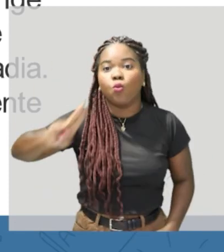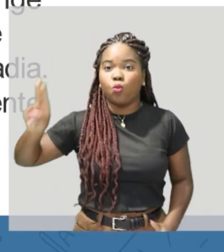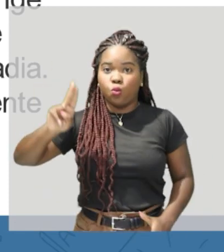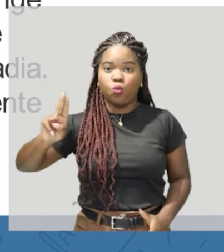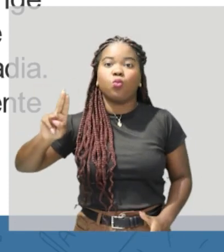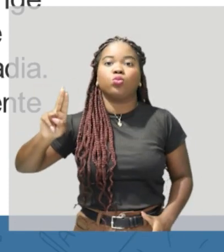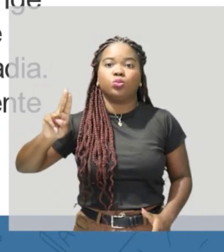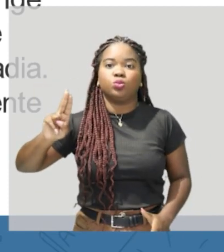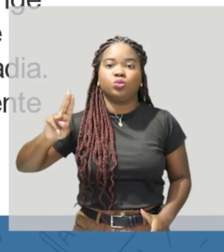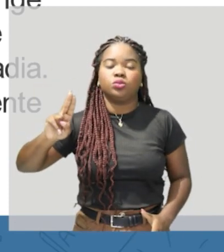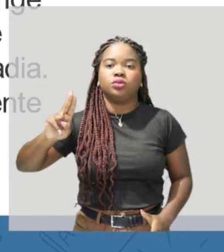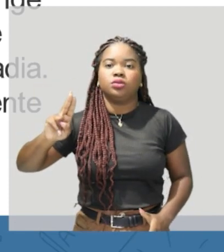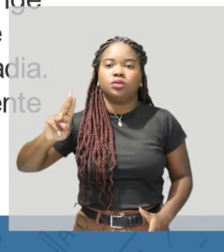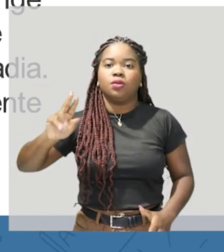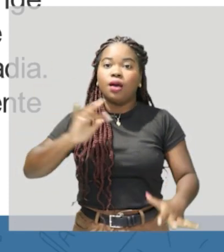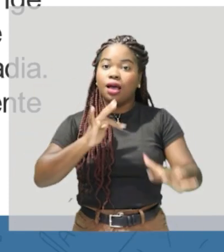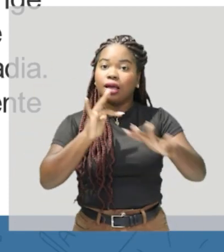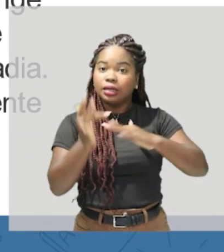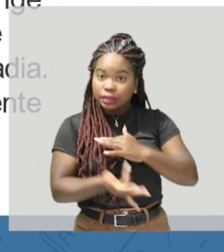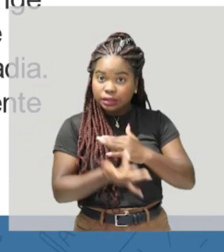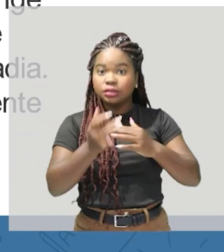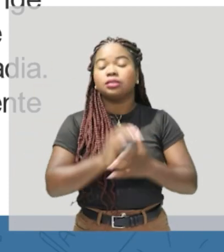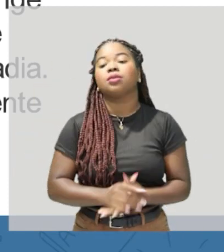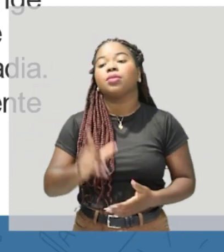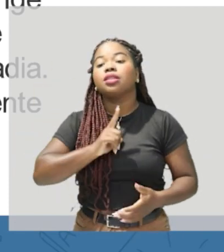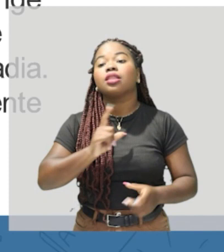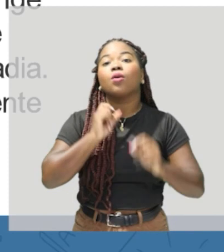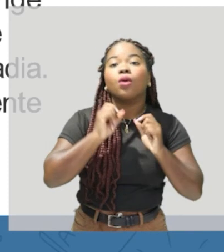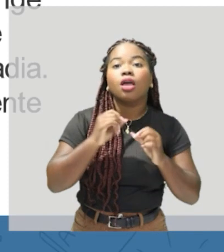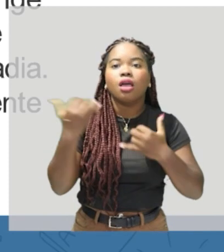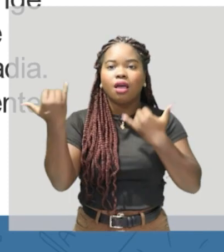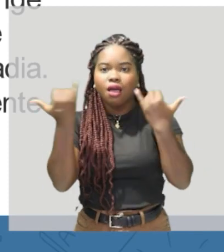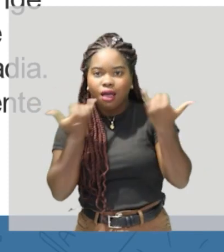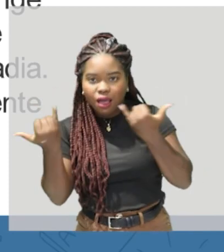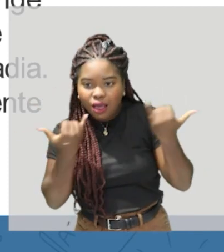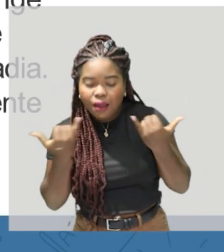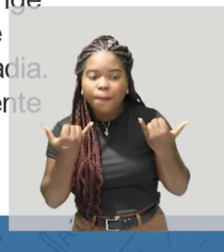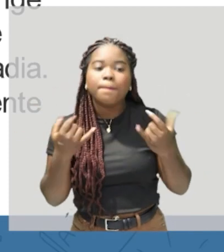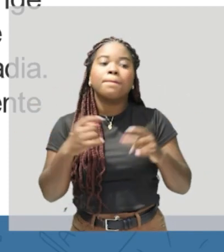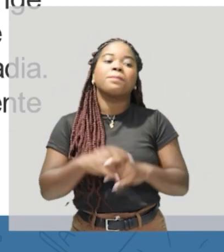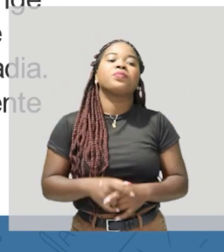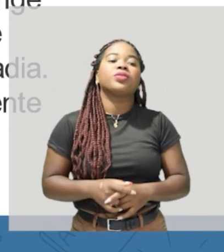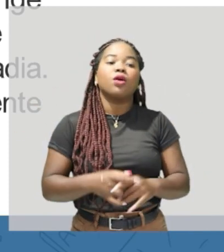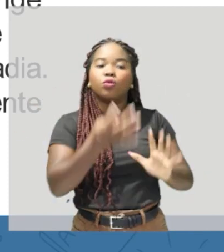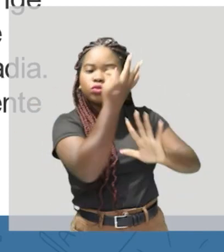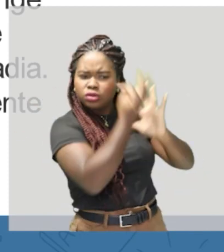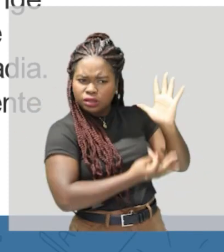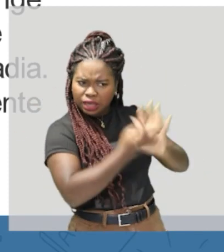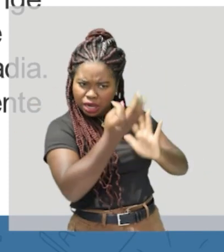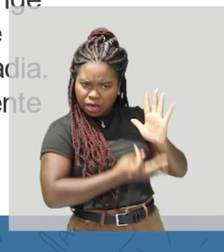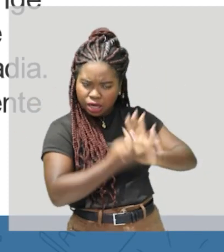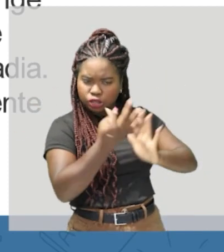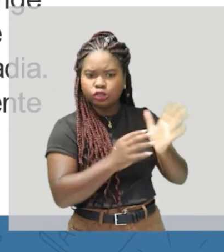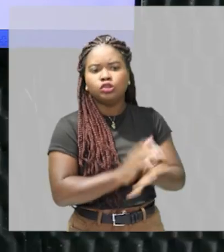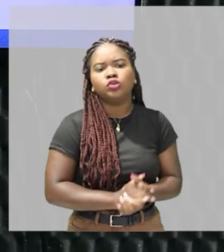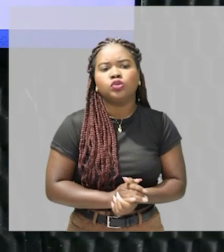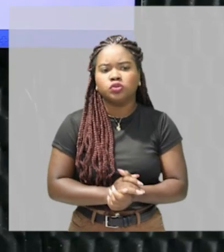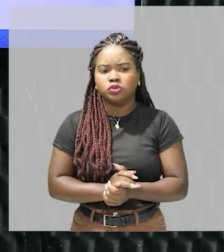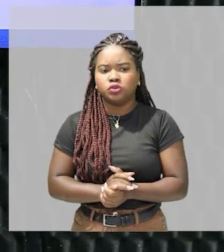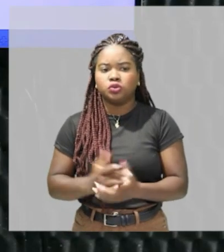rede para obter informação, como veículo de comunicação. Segundo o texto, a razão que levou